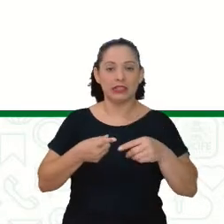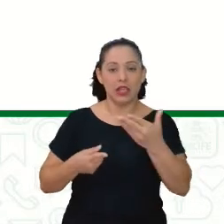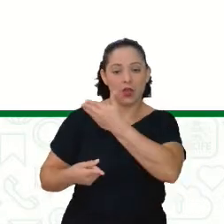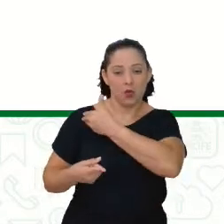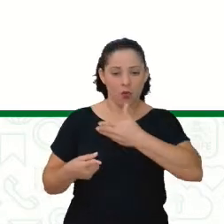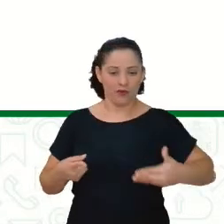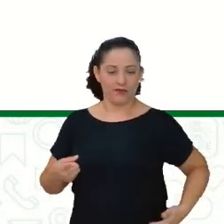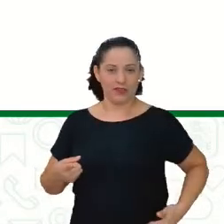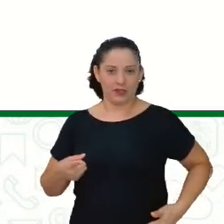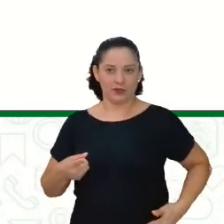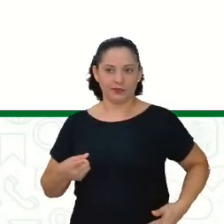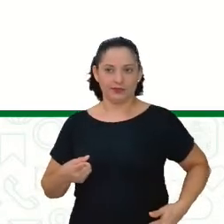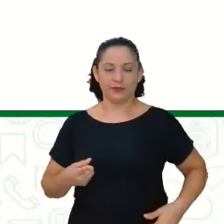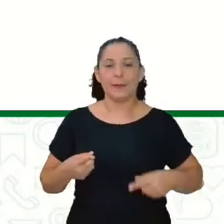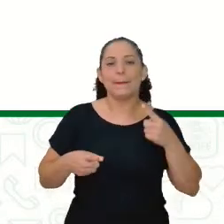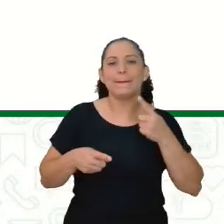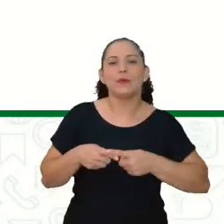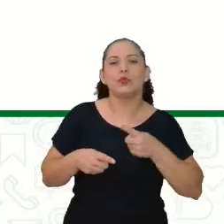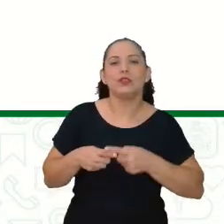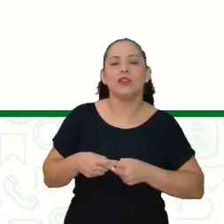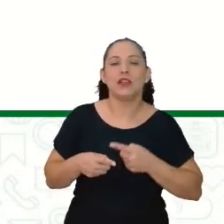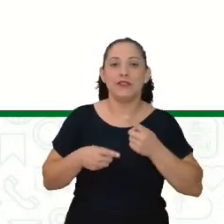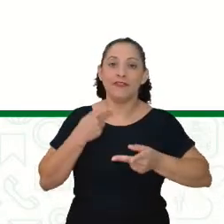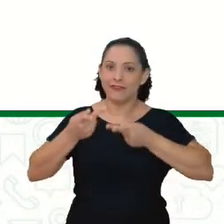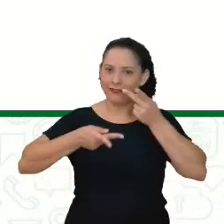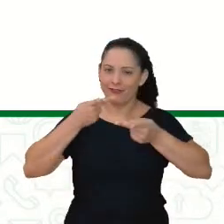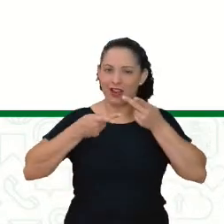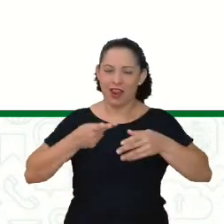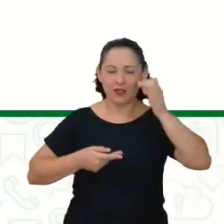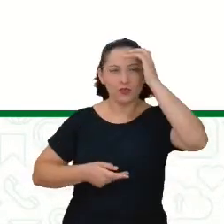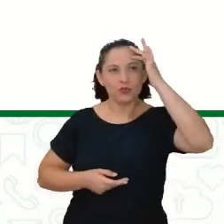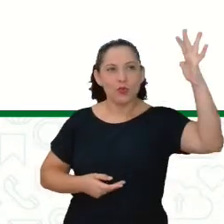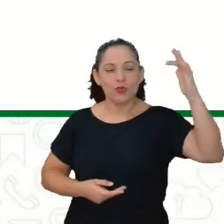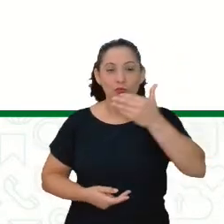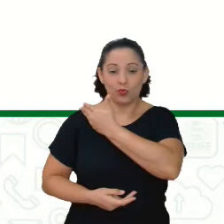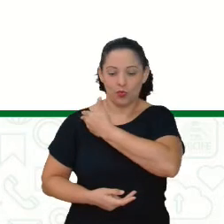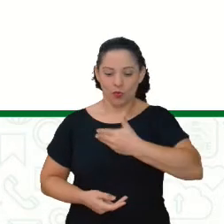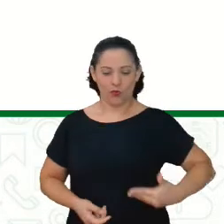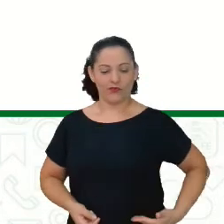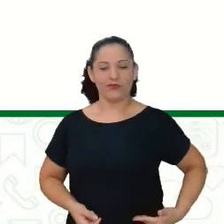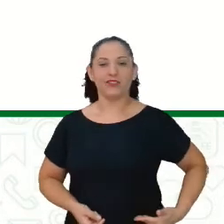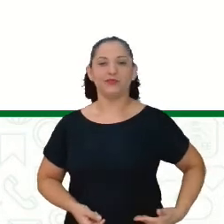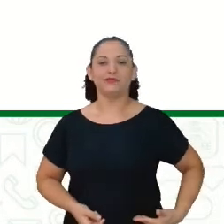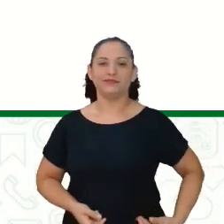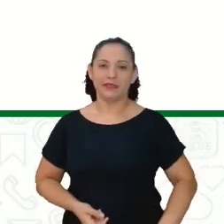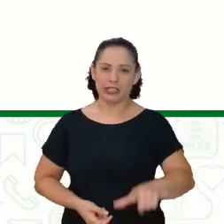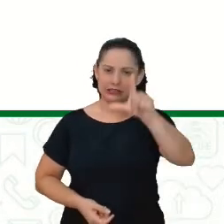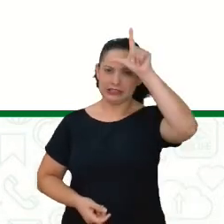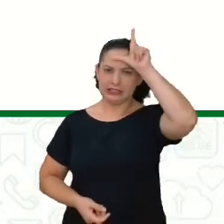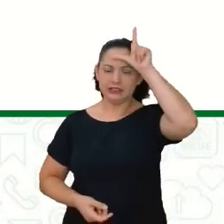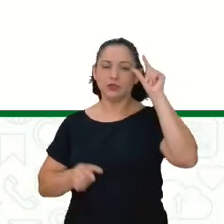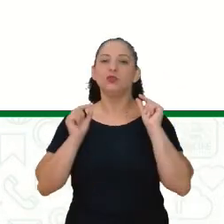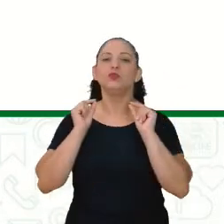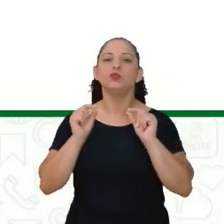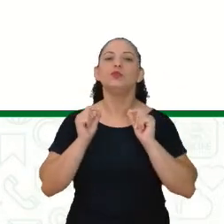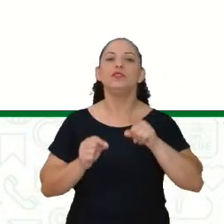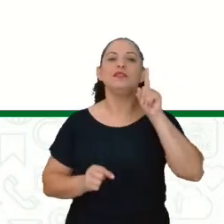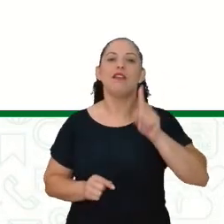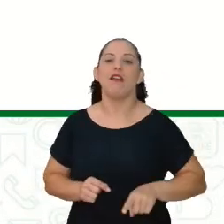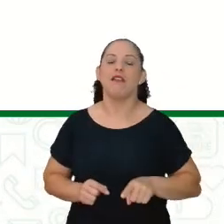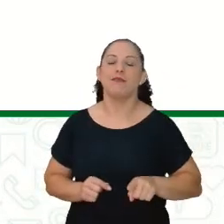porque a gente, quando ele falou que queria ser governante, aí eu trago a questão do que é governo para